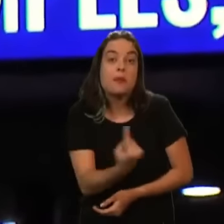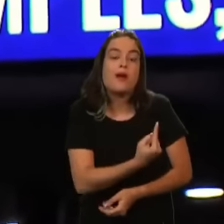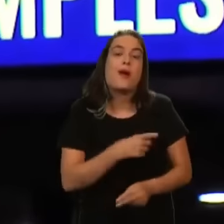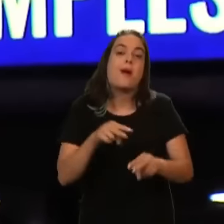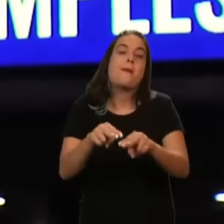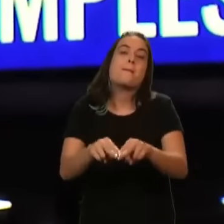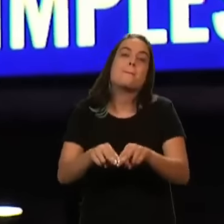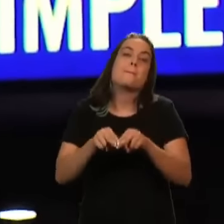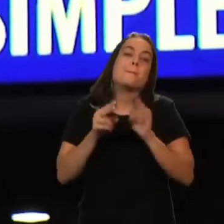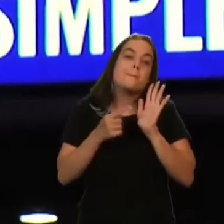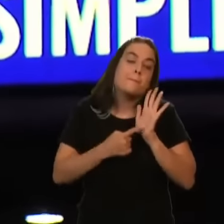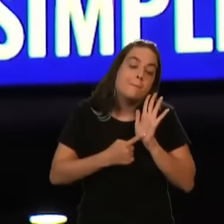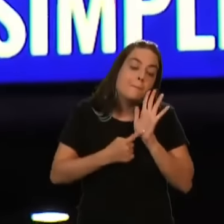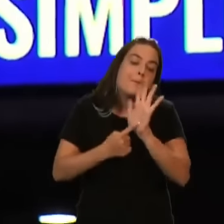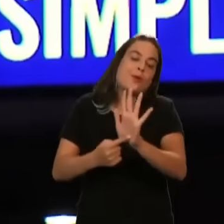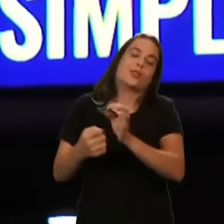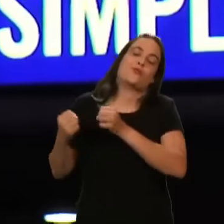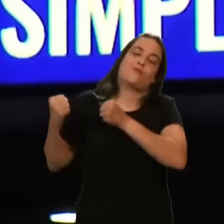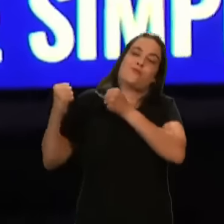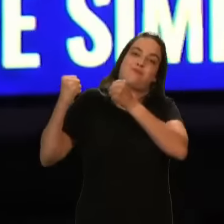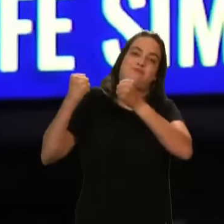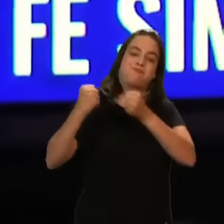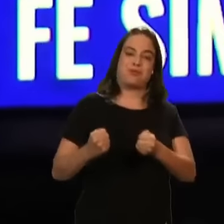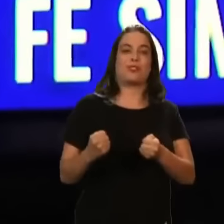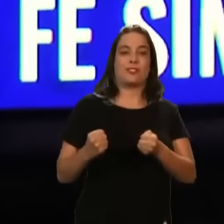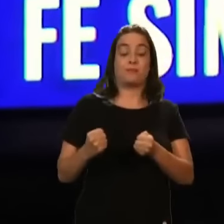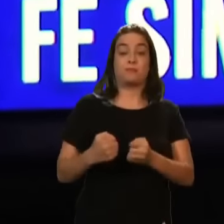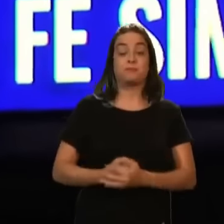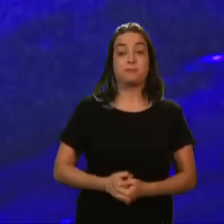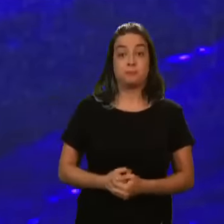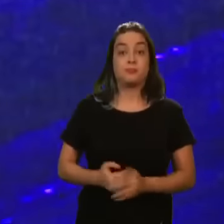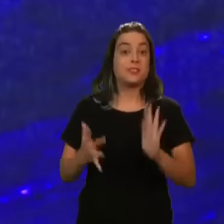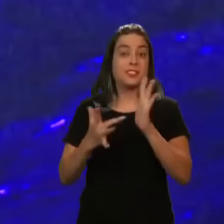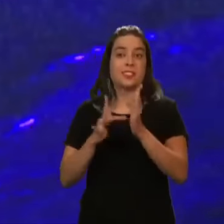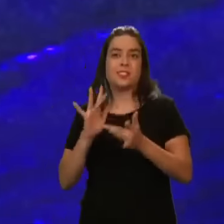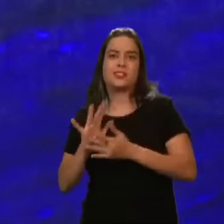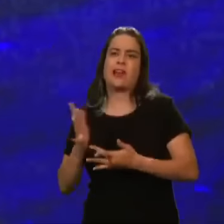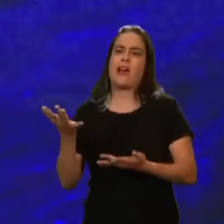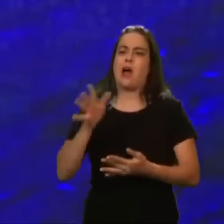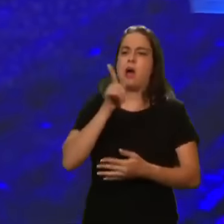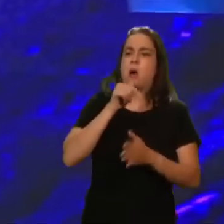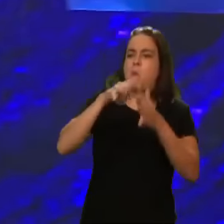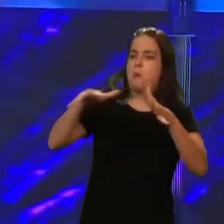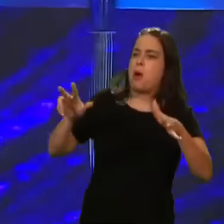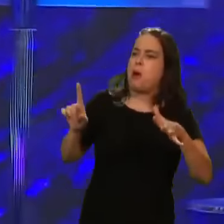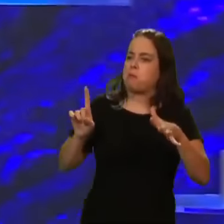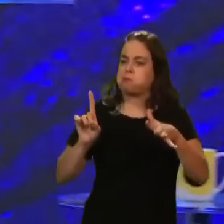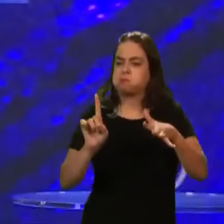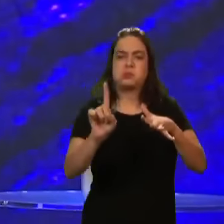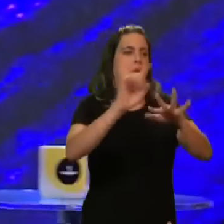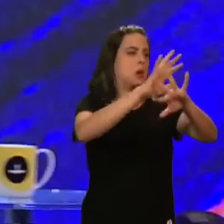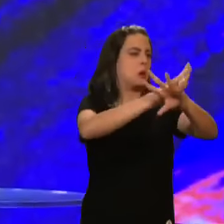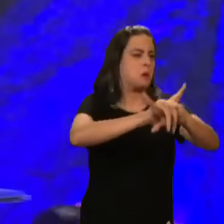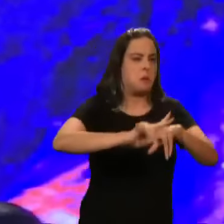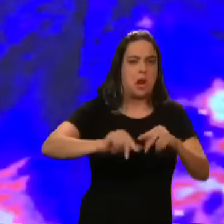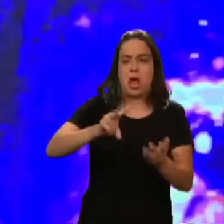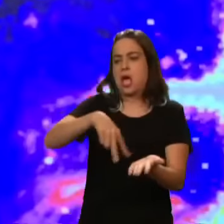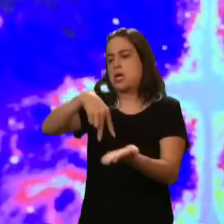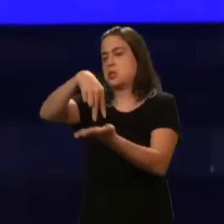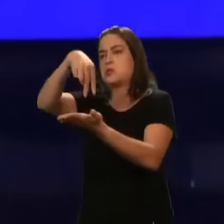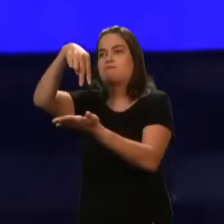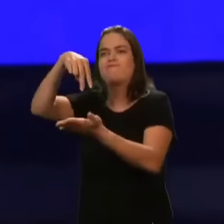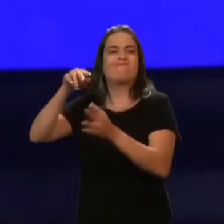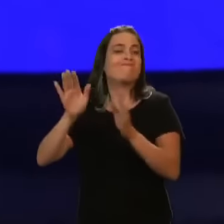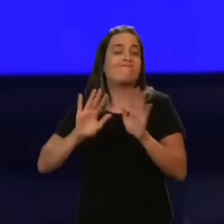Ele mostra o seu poder. O mais chocante de Jesus não é andar sobre o mar, não é ressuscitar morto, não é curar cego. O